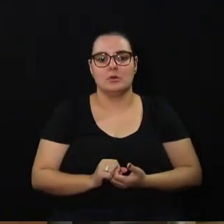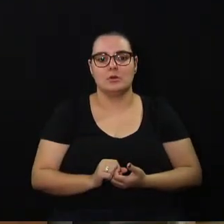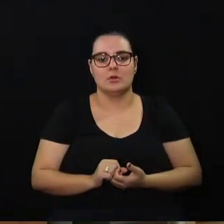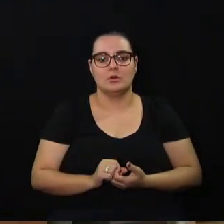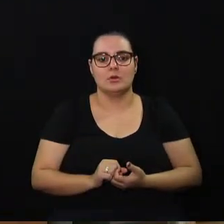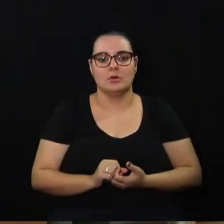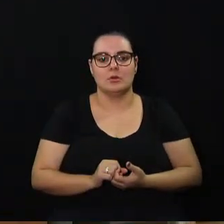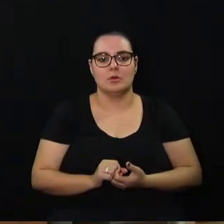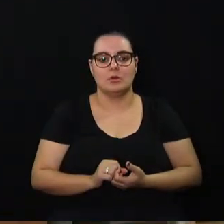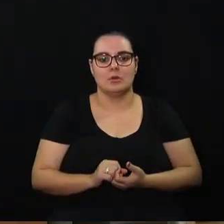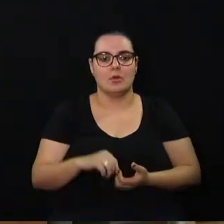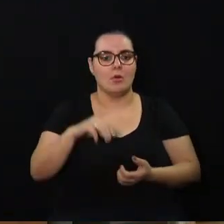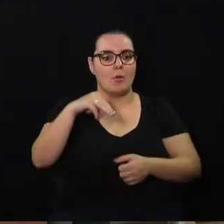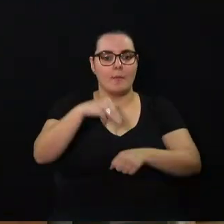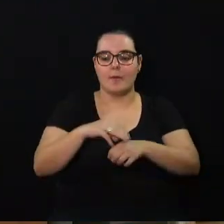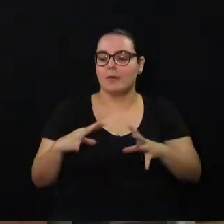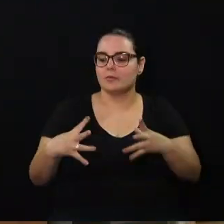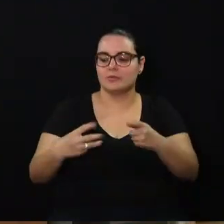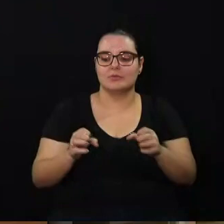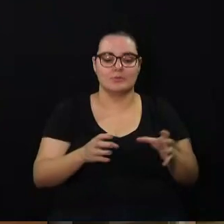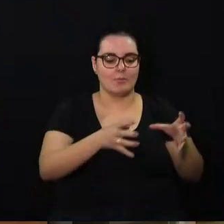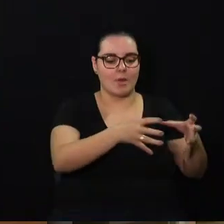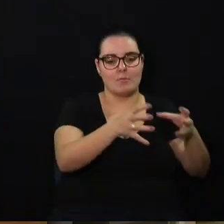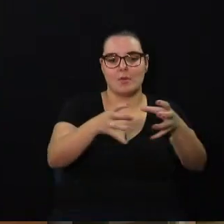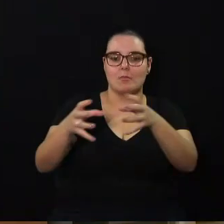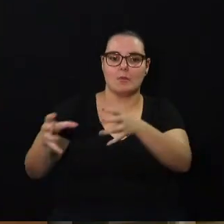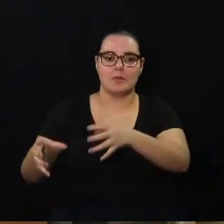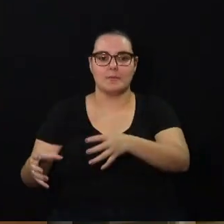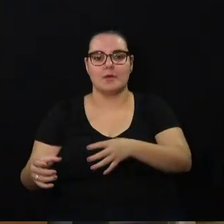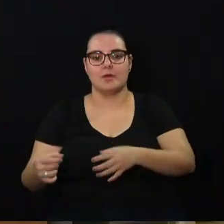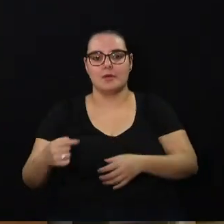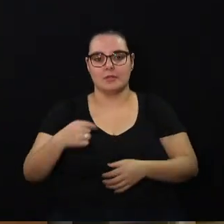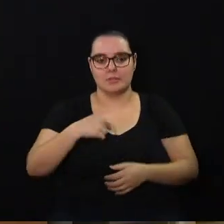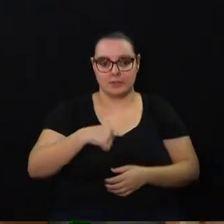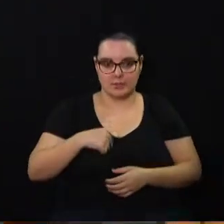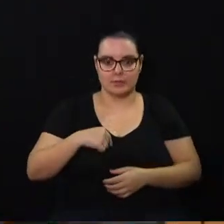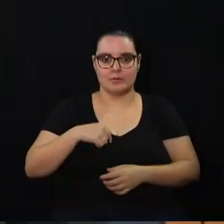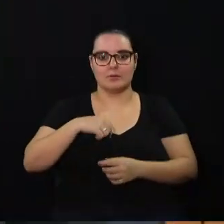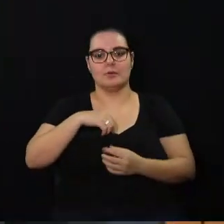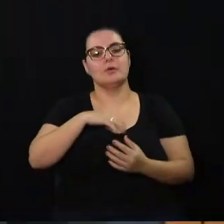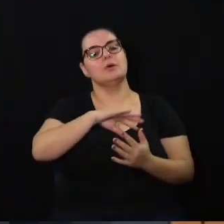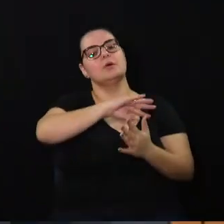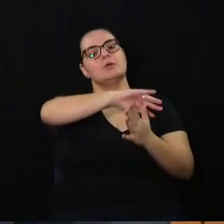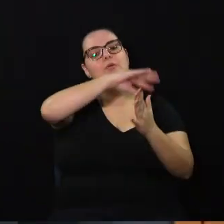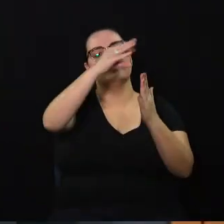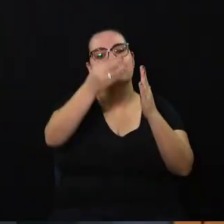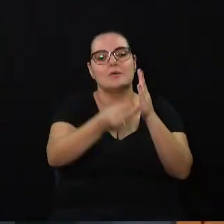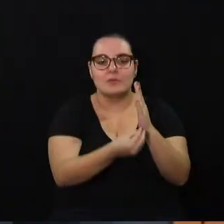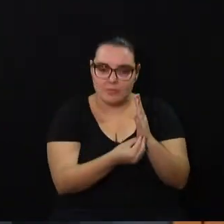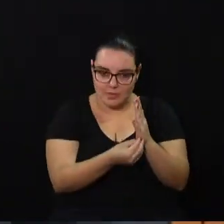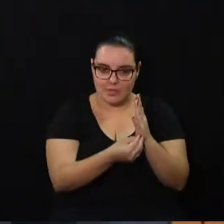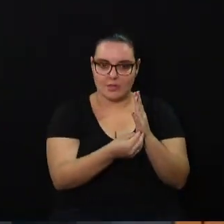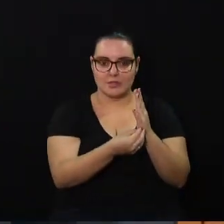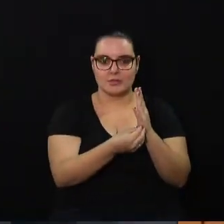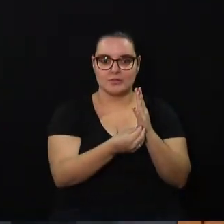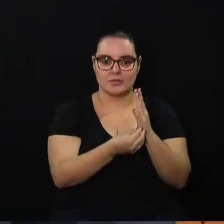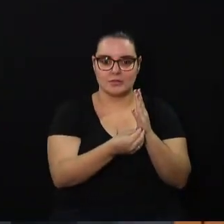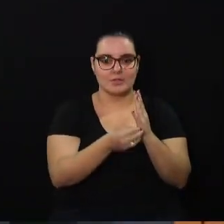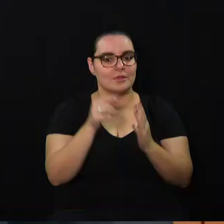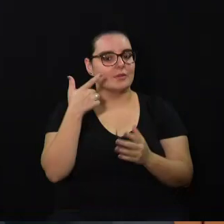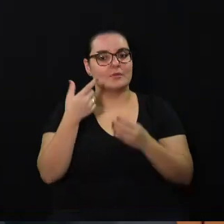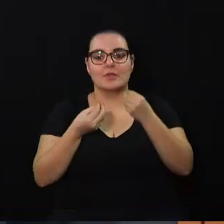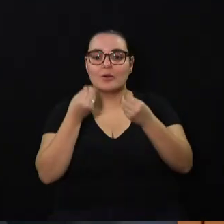todas de todas elas é que eu sou membro da comissão de meio ambiente não tem sentido a gente pensar no meio ambiente